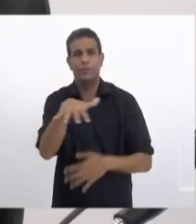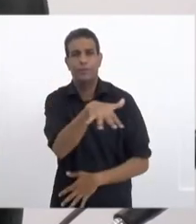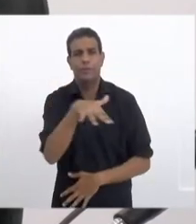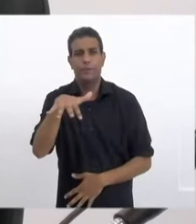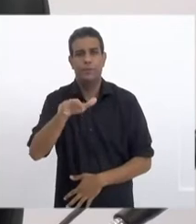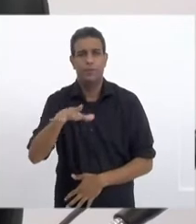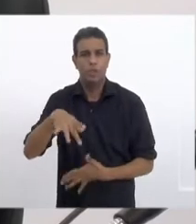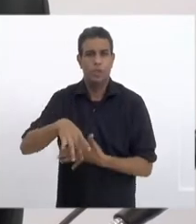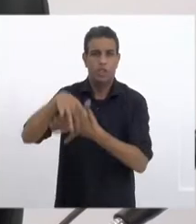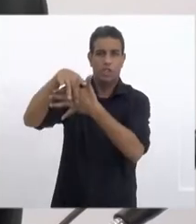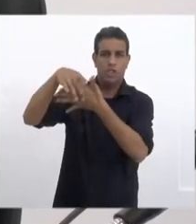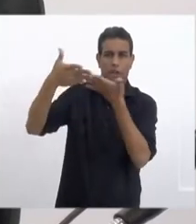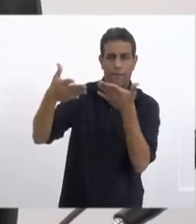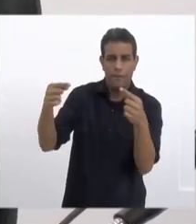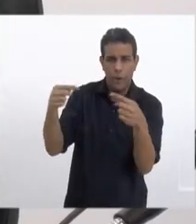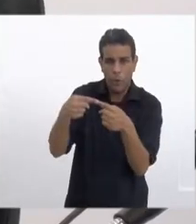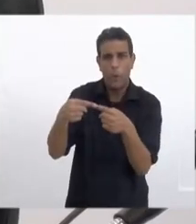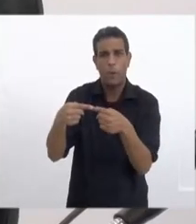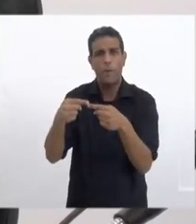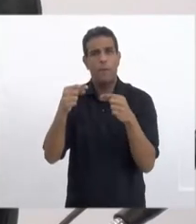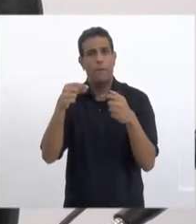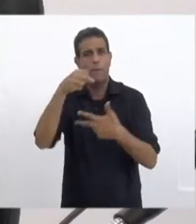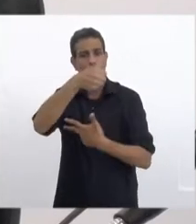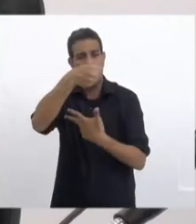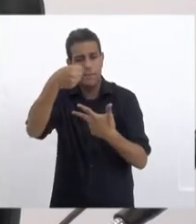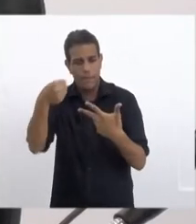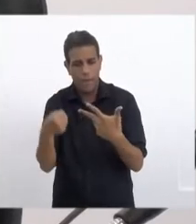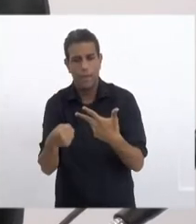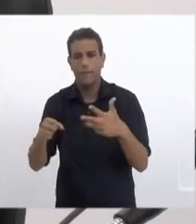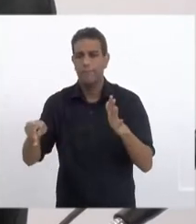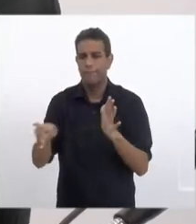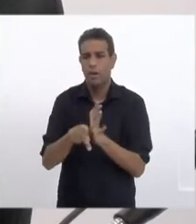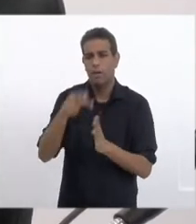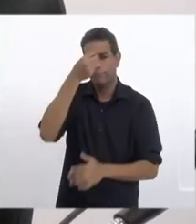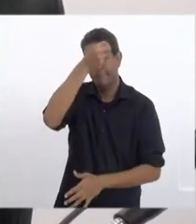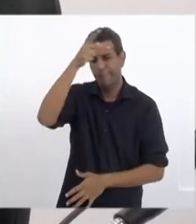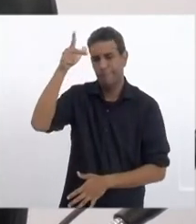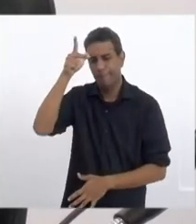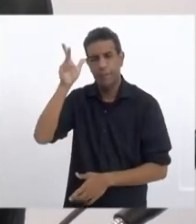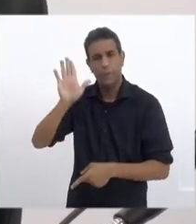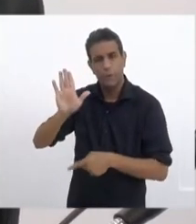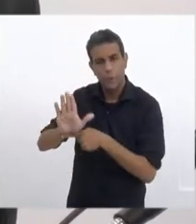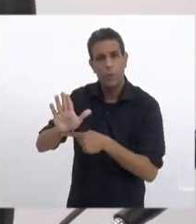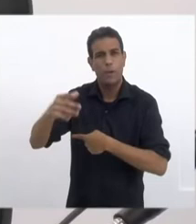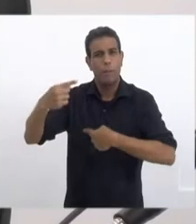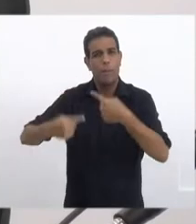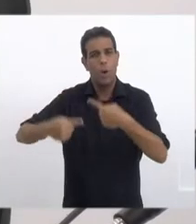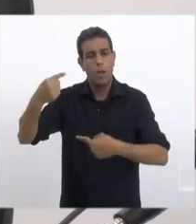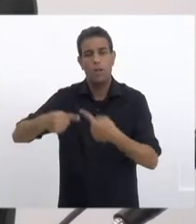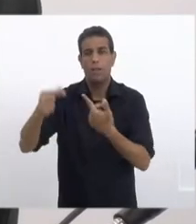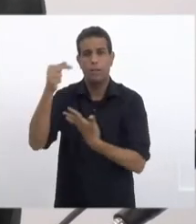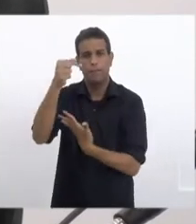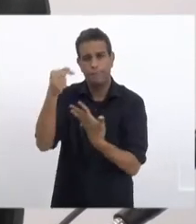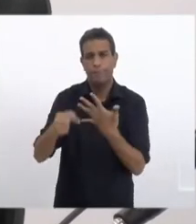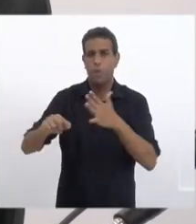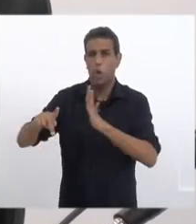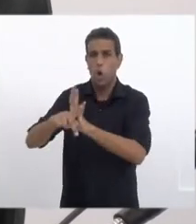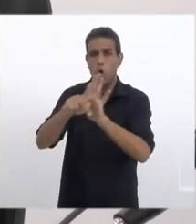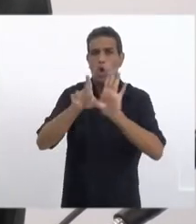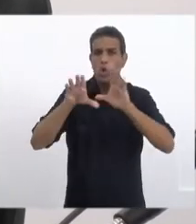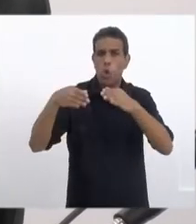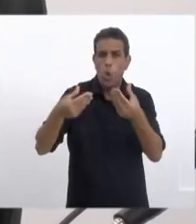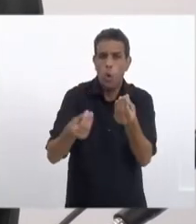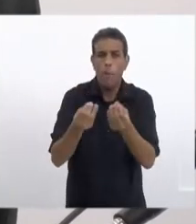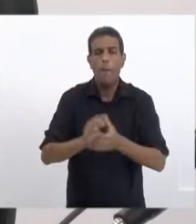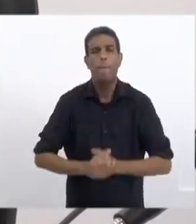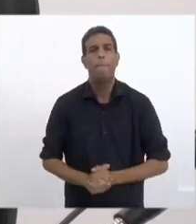chefe do Poder Executivo do município, que ajuda, inclusive, no respaldo político e institucional deste comitê